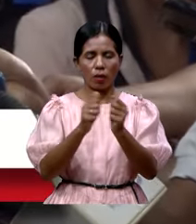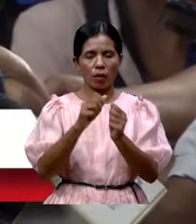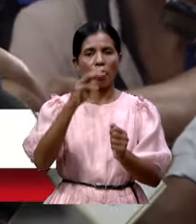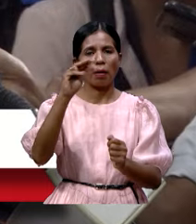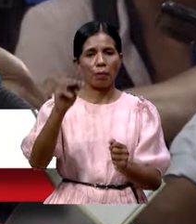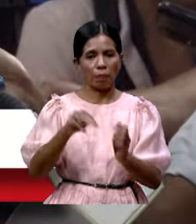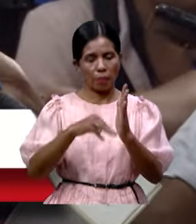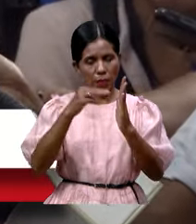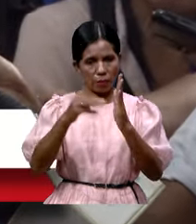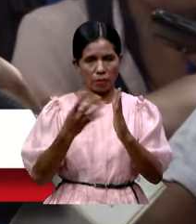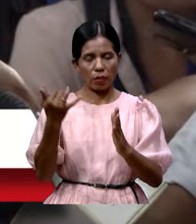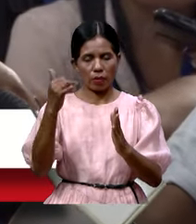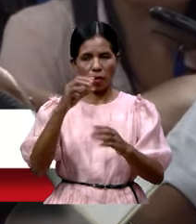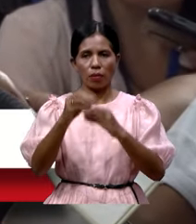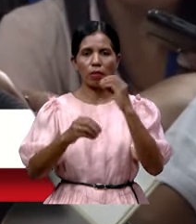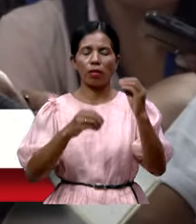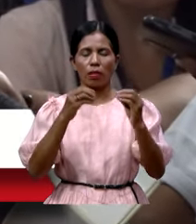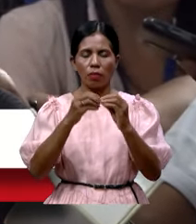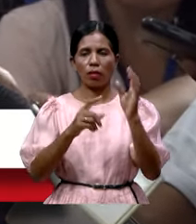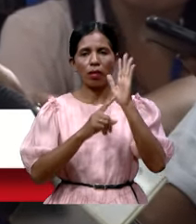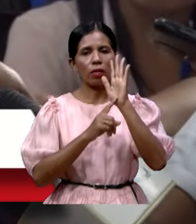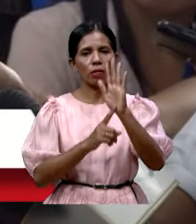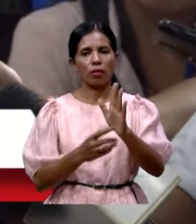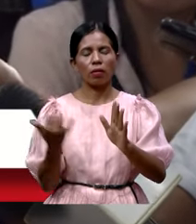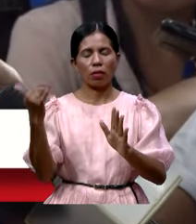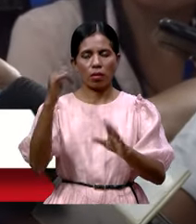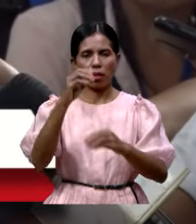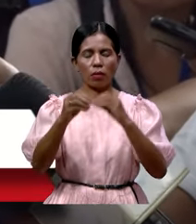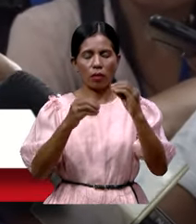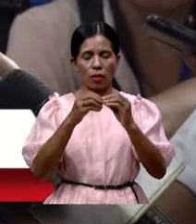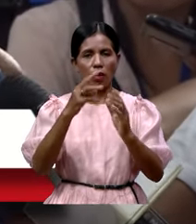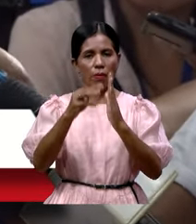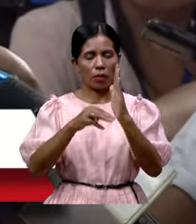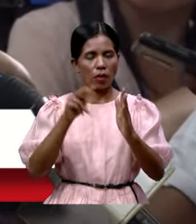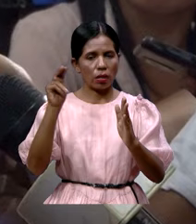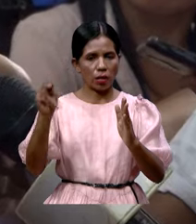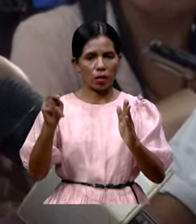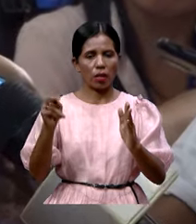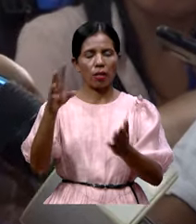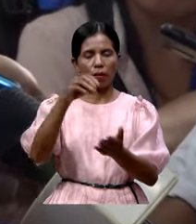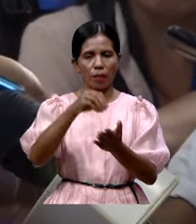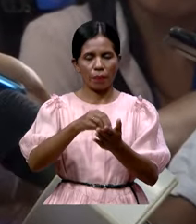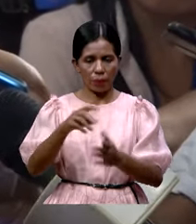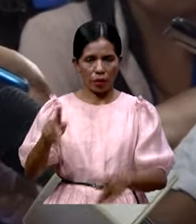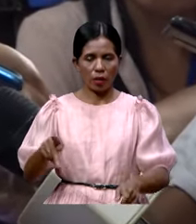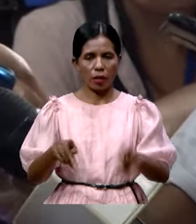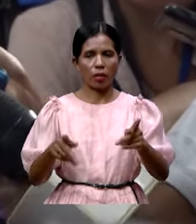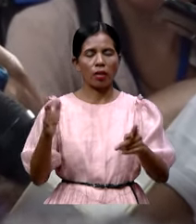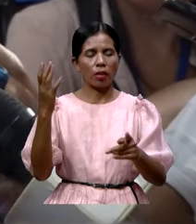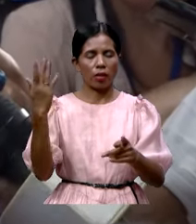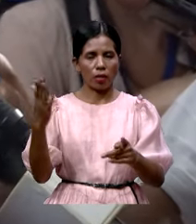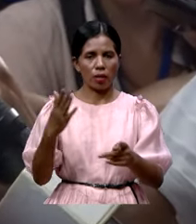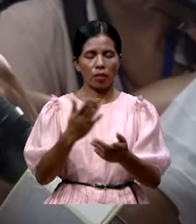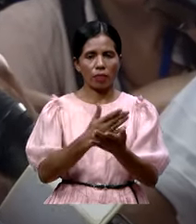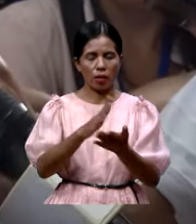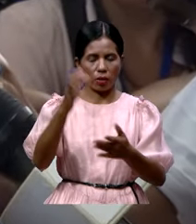iha relaciona ho publicação sira ba iha medenian atau segura kata ia publikasaun sirane ia sensibilidade